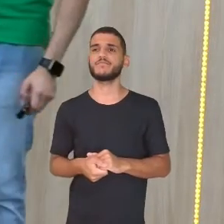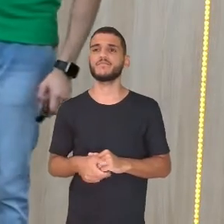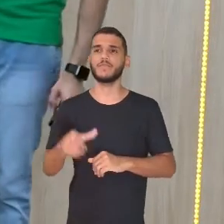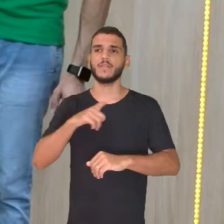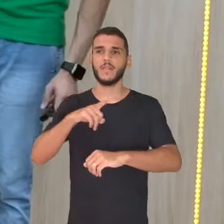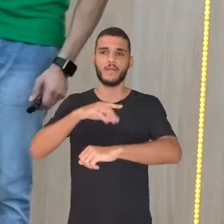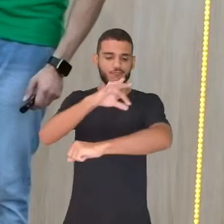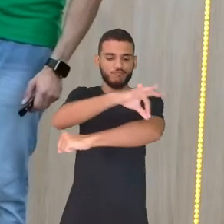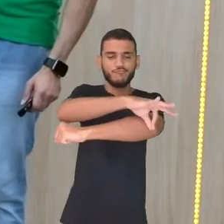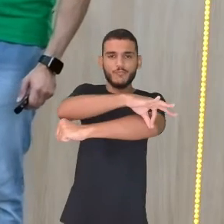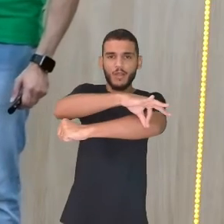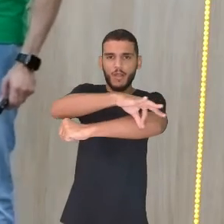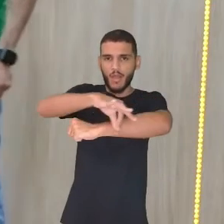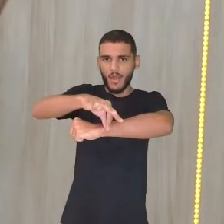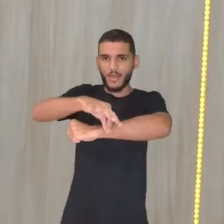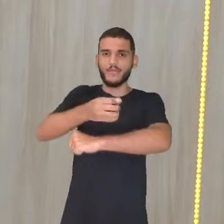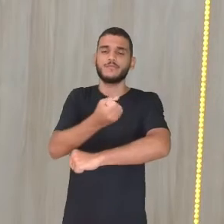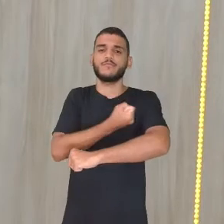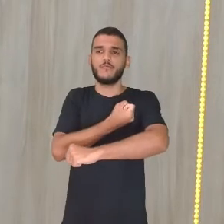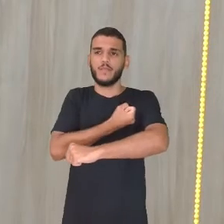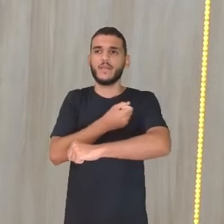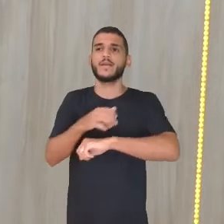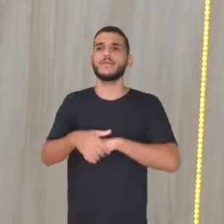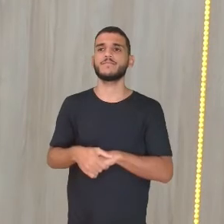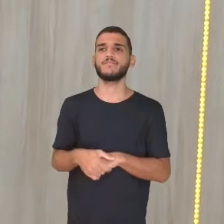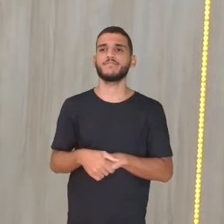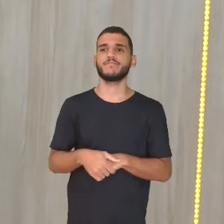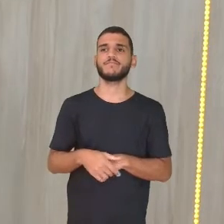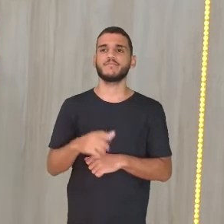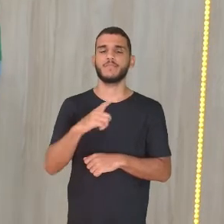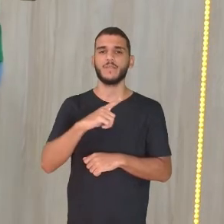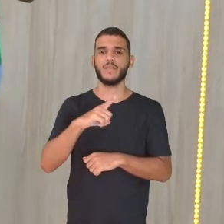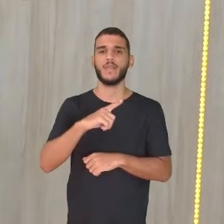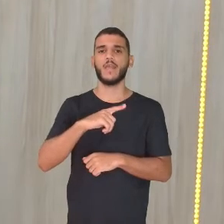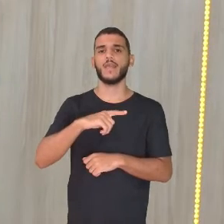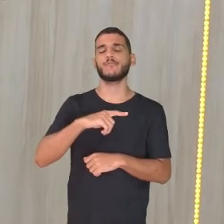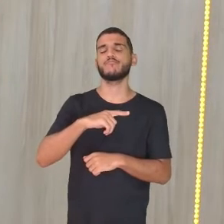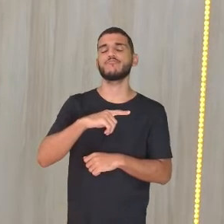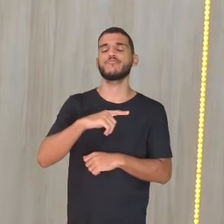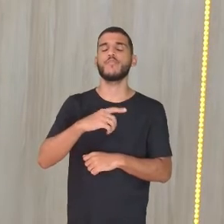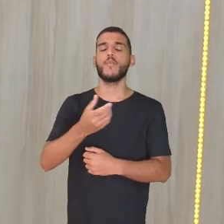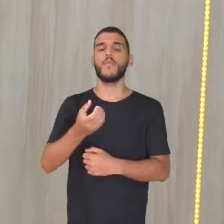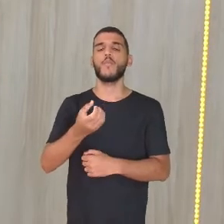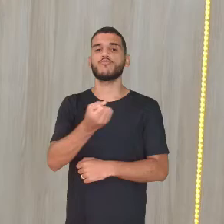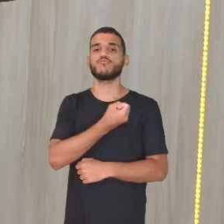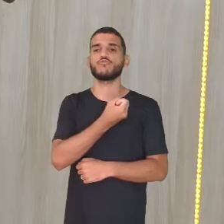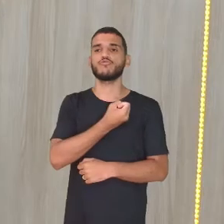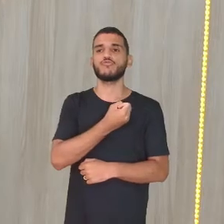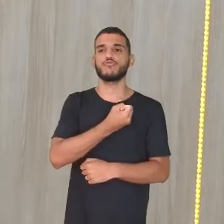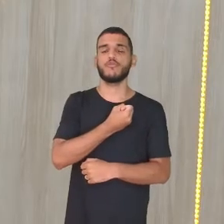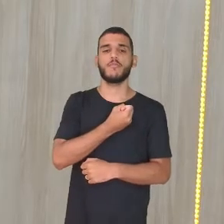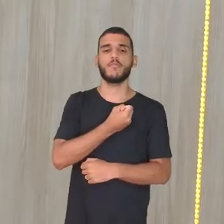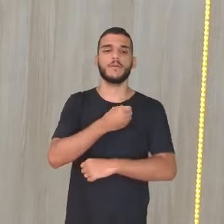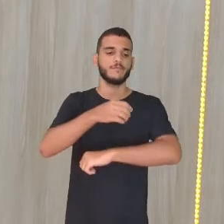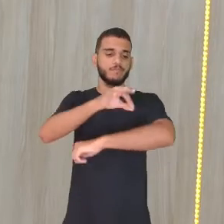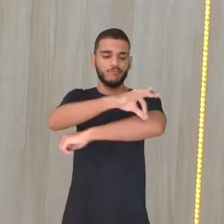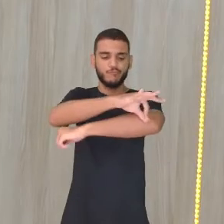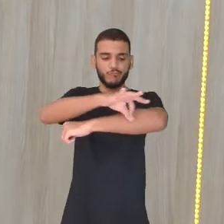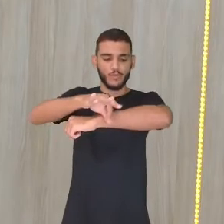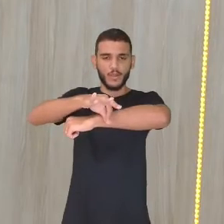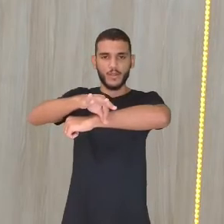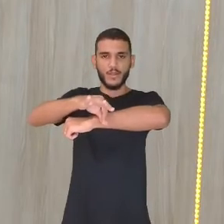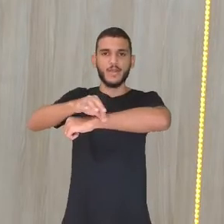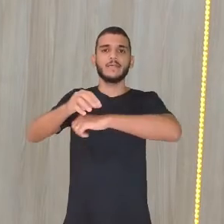a reta numérica, certo? Tenho aqui os números, tá, que estão sendo espaçados aí, 0,